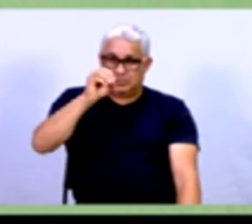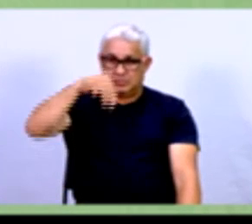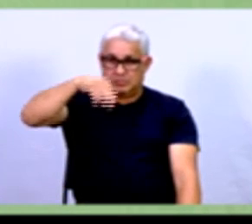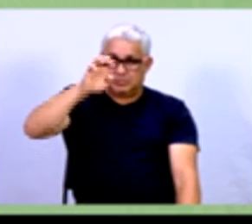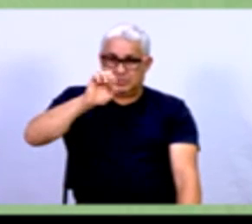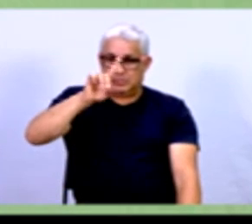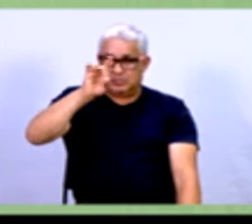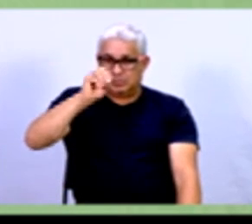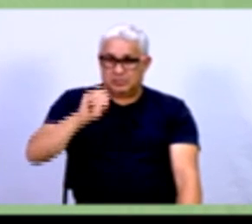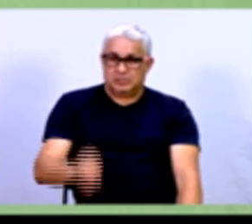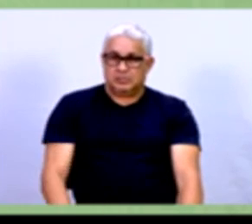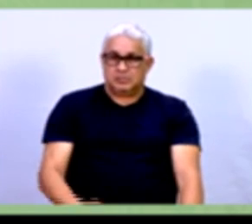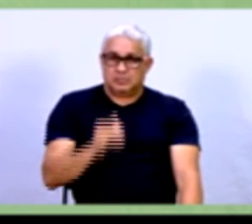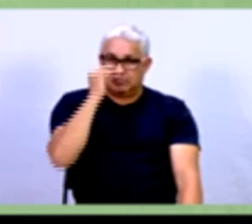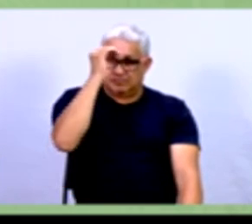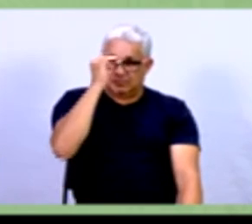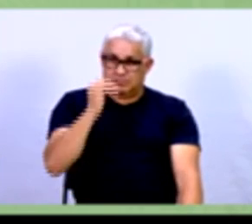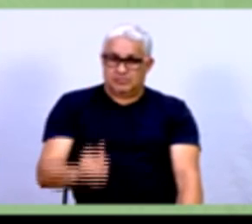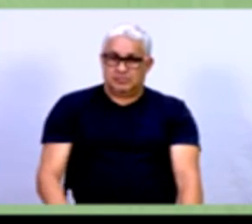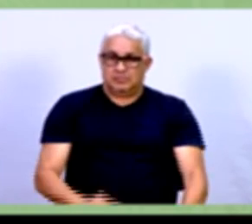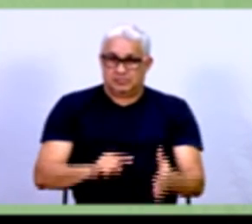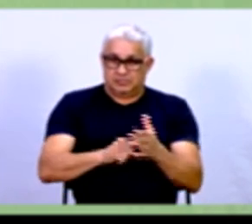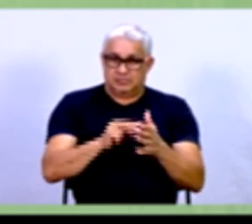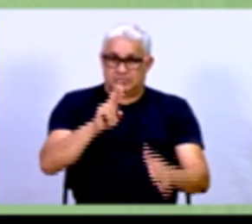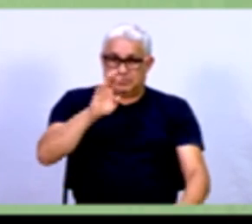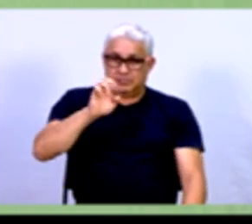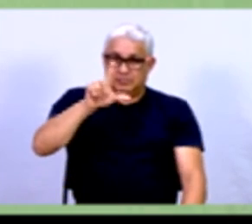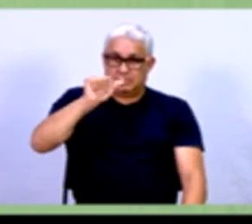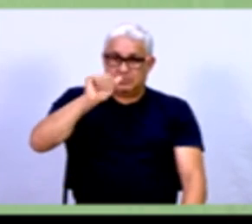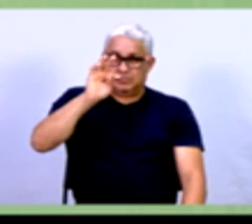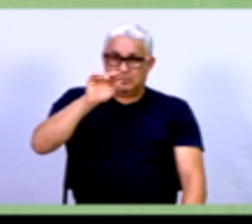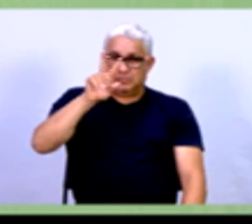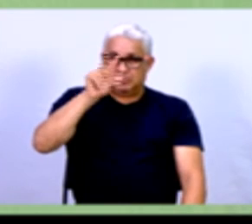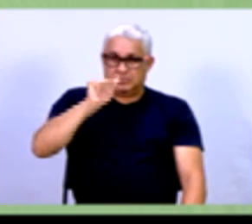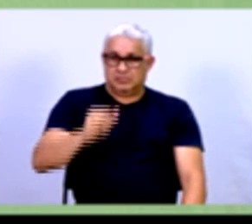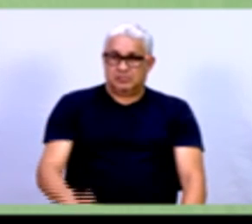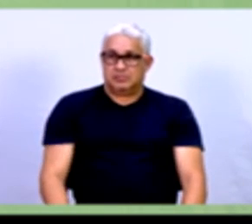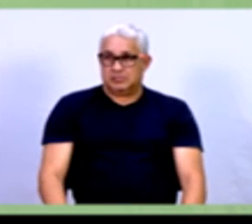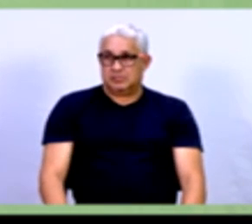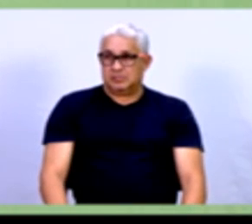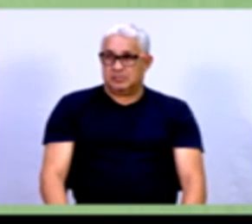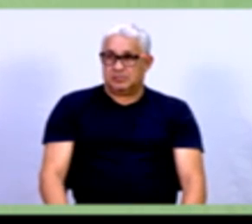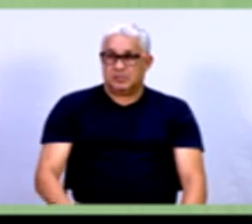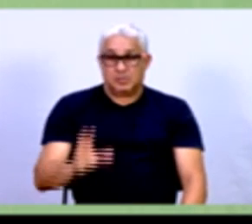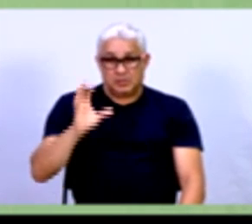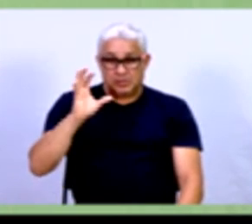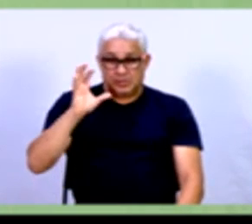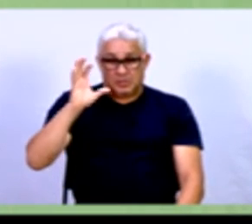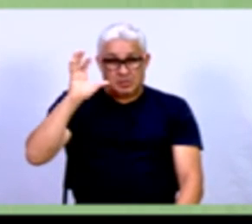tá? Frequência relativa, tá? Então, aqui resolvemos mais uma